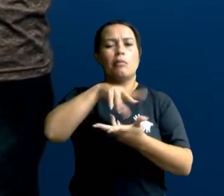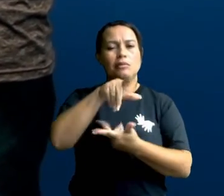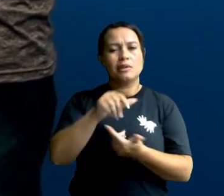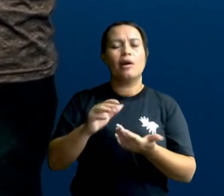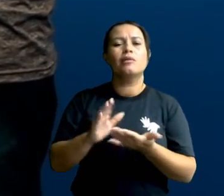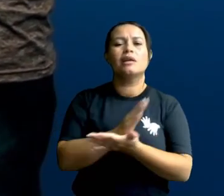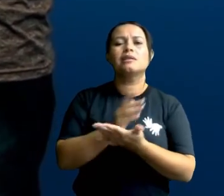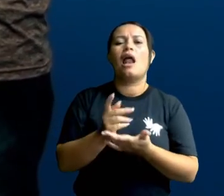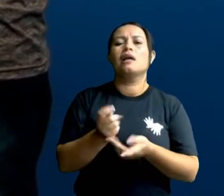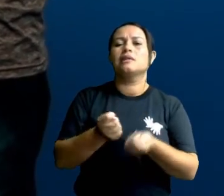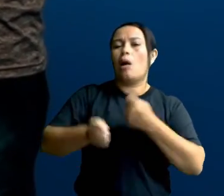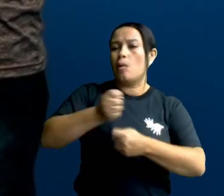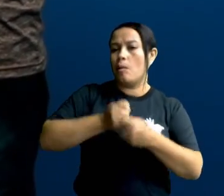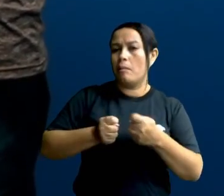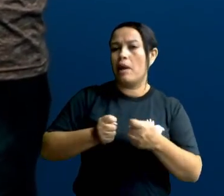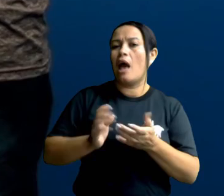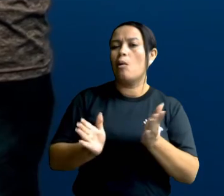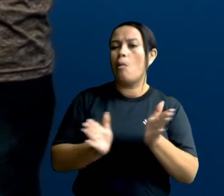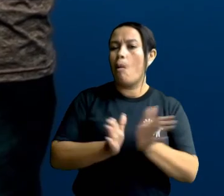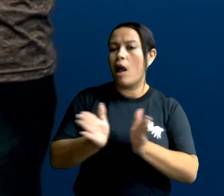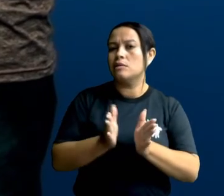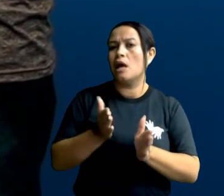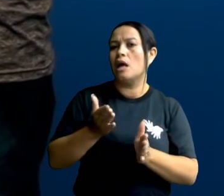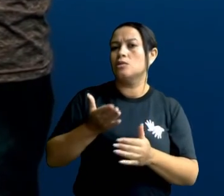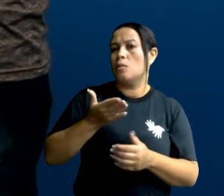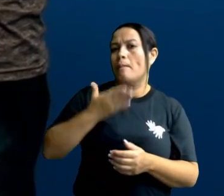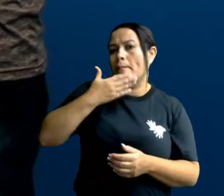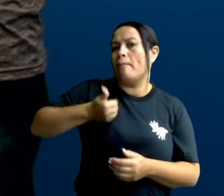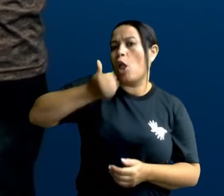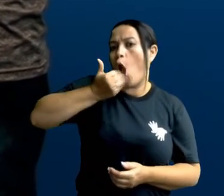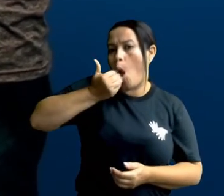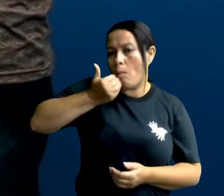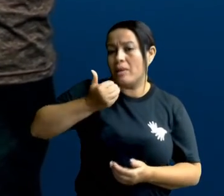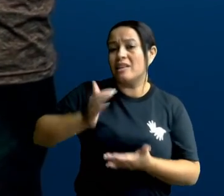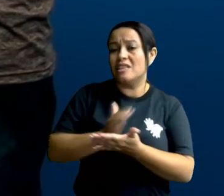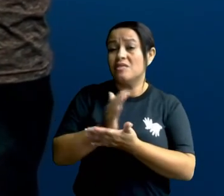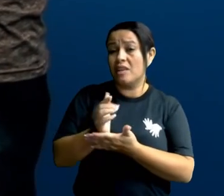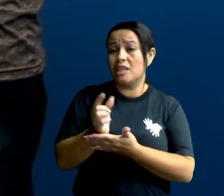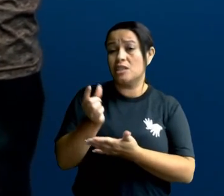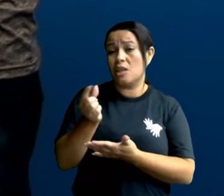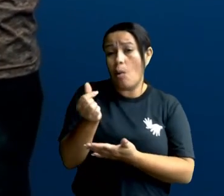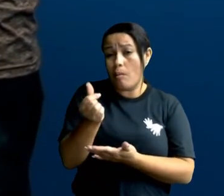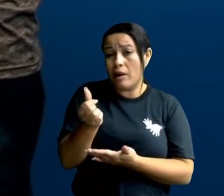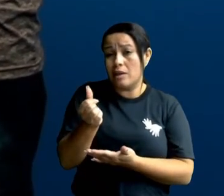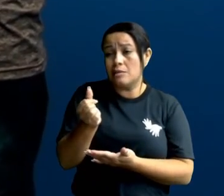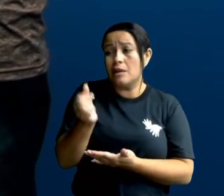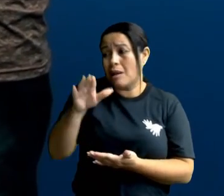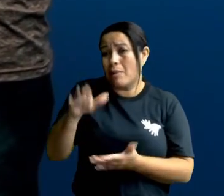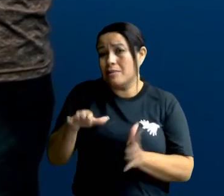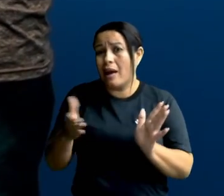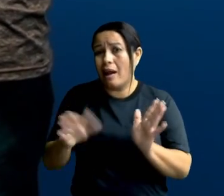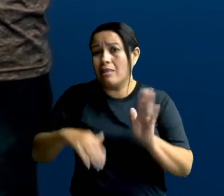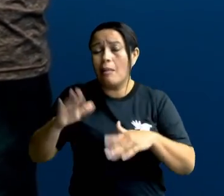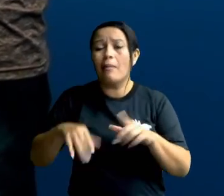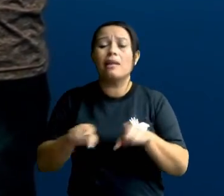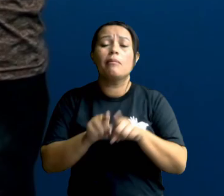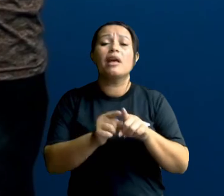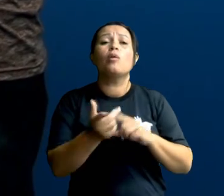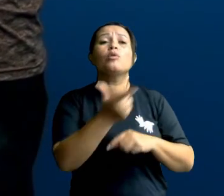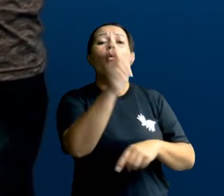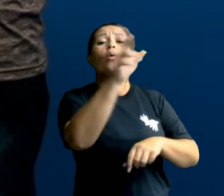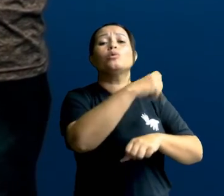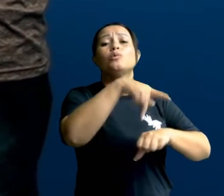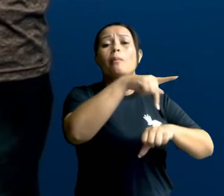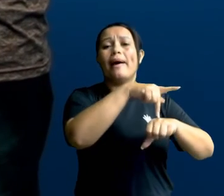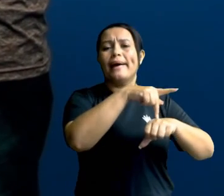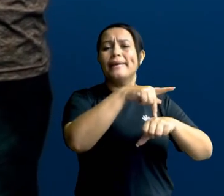uma qualidade de vida melhor, com acesso à alimentação de qualidade a um preço até mais barato, e enquanto